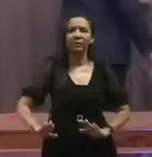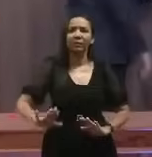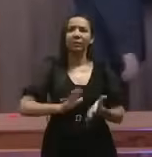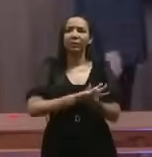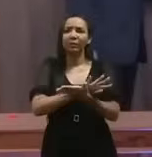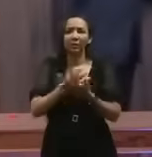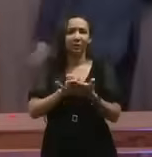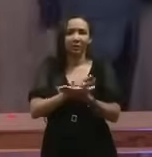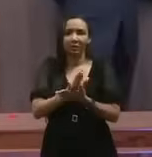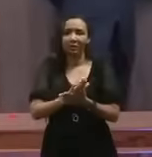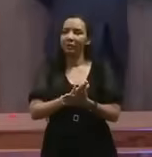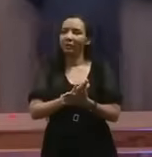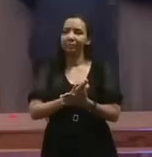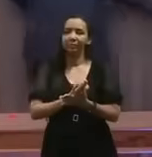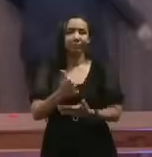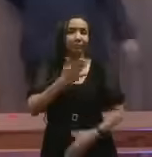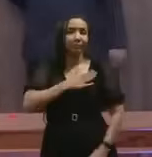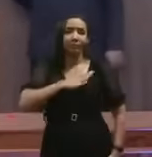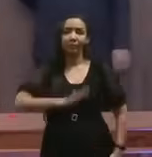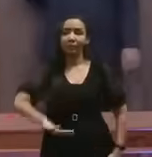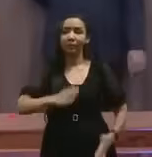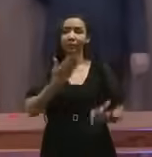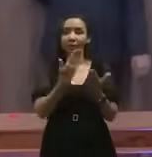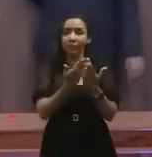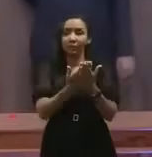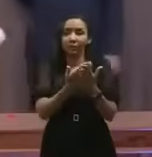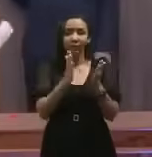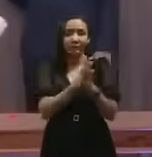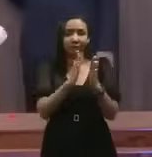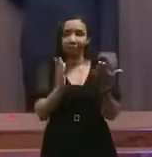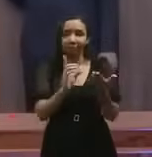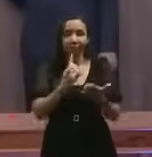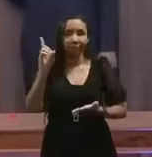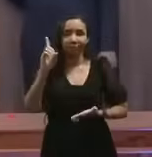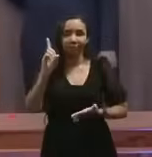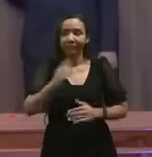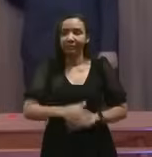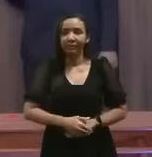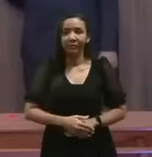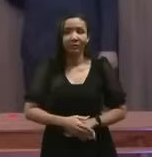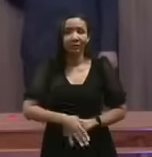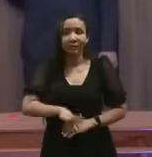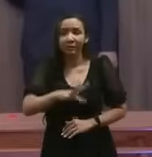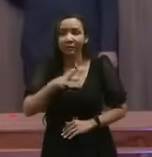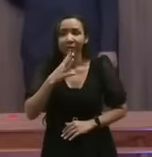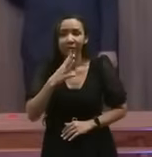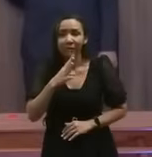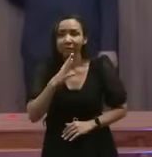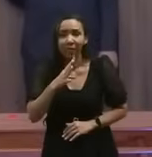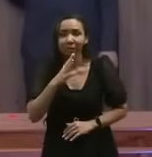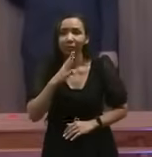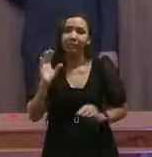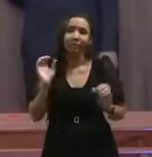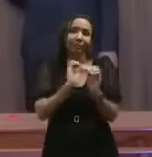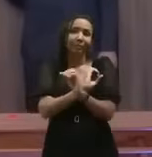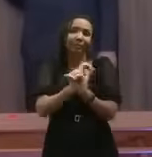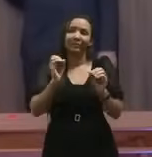vida dele ele não sabe nem citar João 3 e